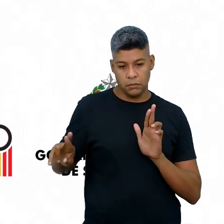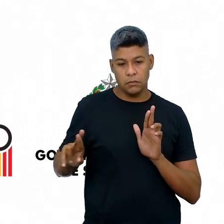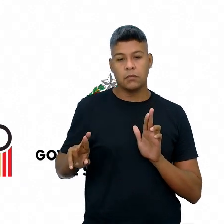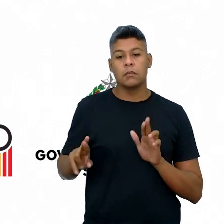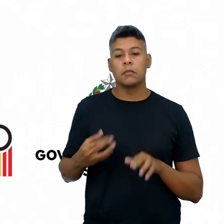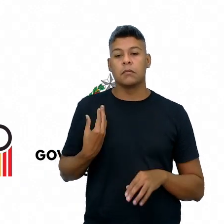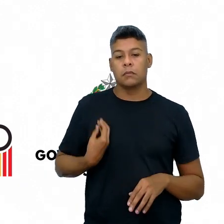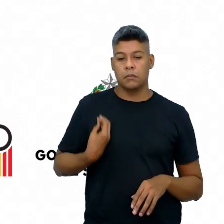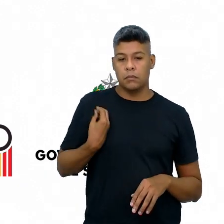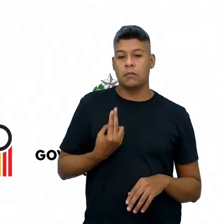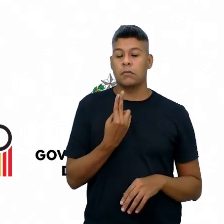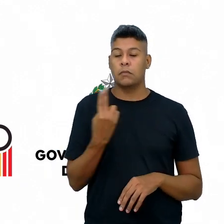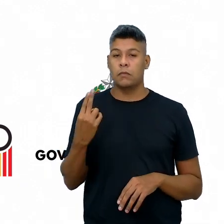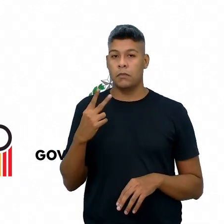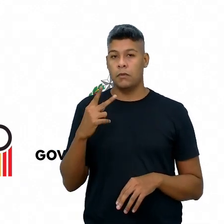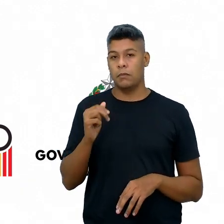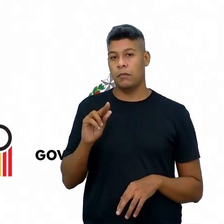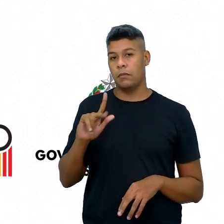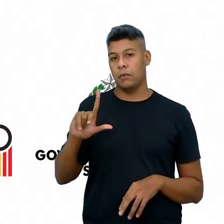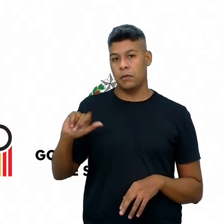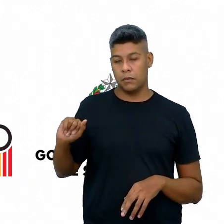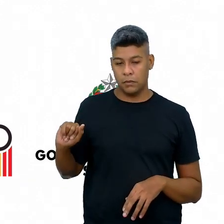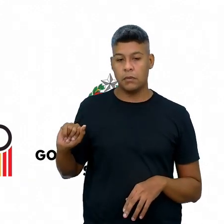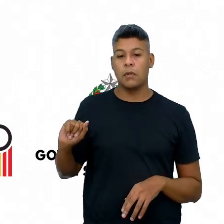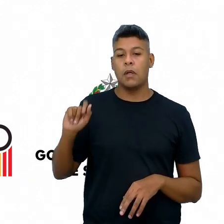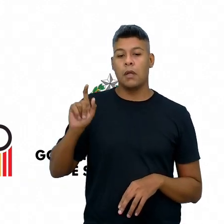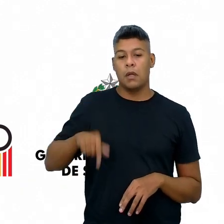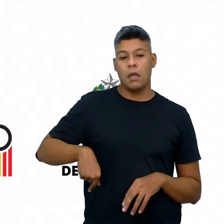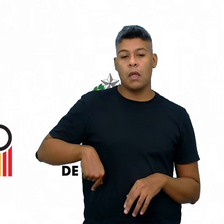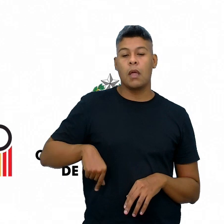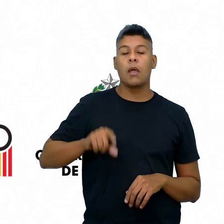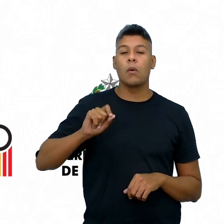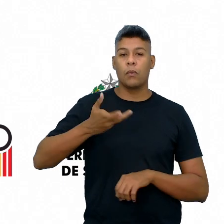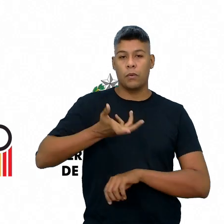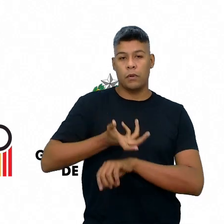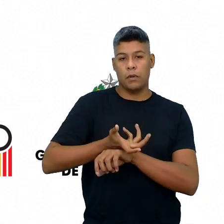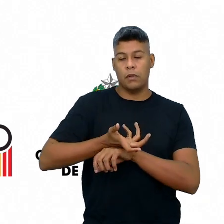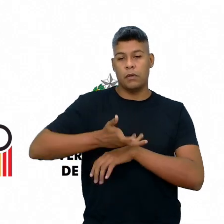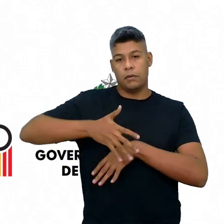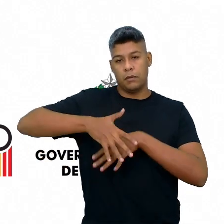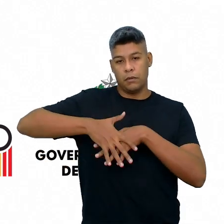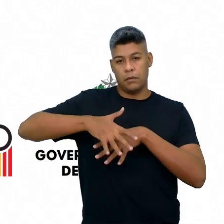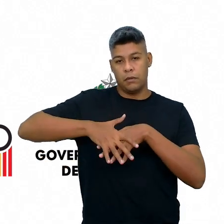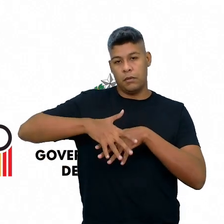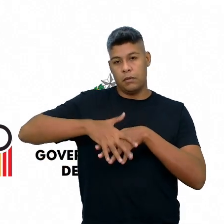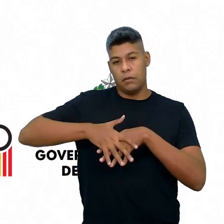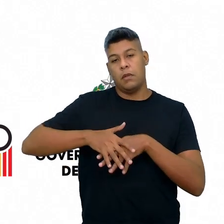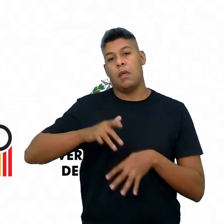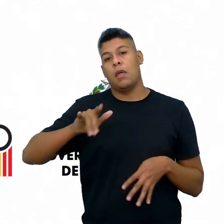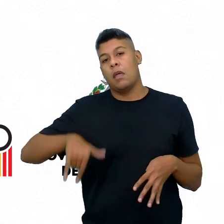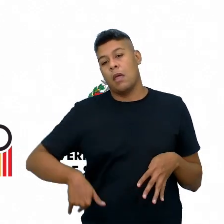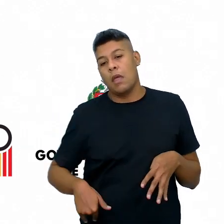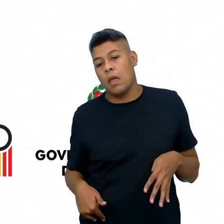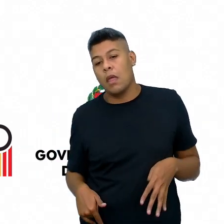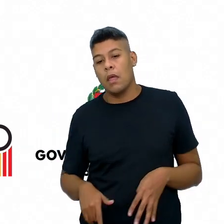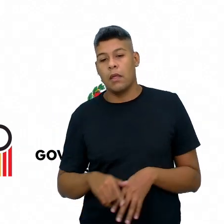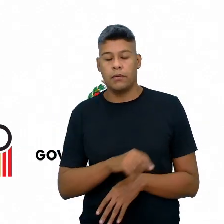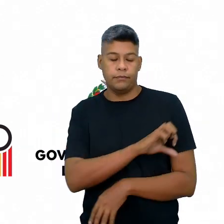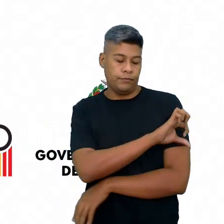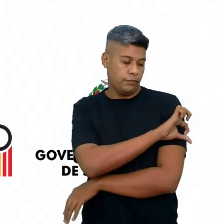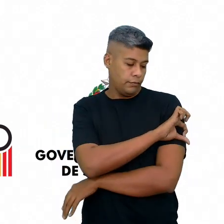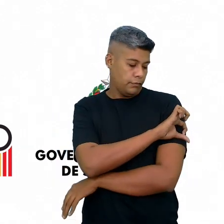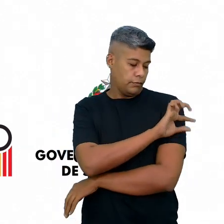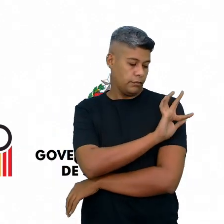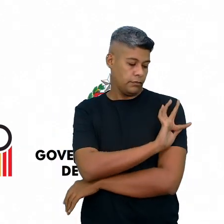eu já disse, eu me chamo Paula Soares. O nosso componente curricular é matemática e a formação de ano série para o 9º ano